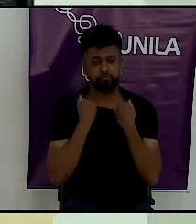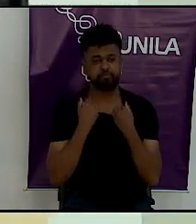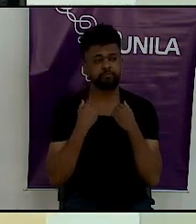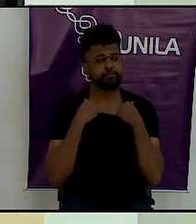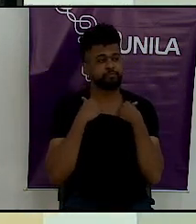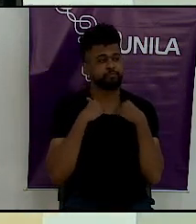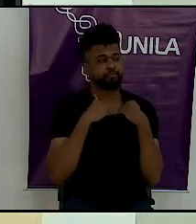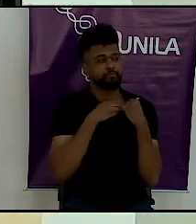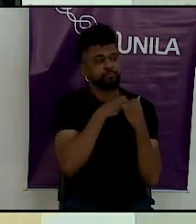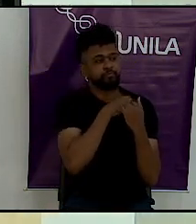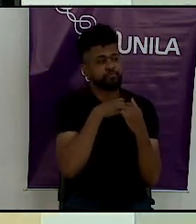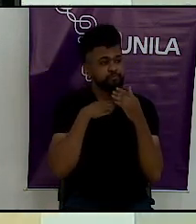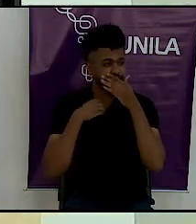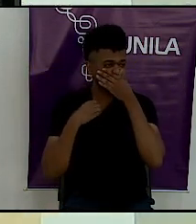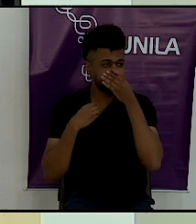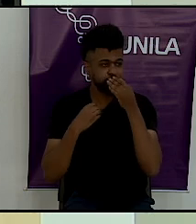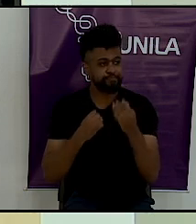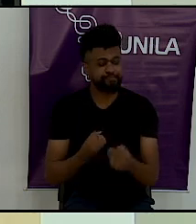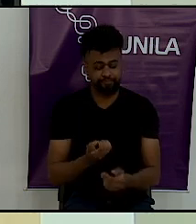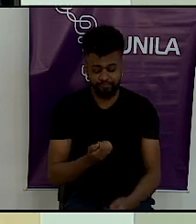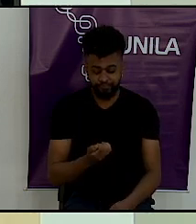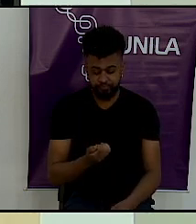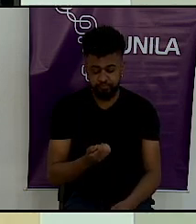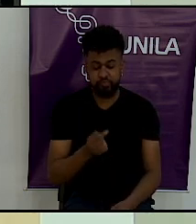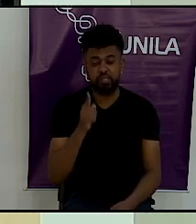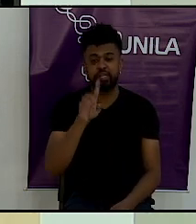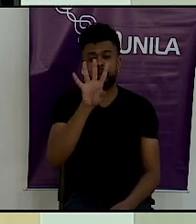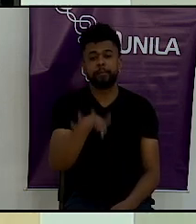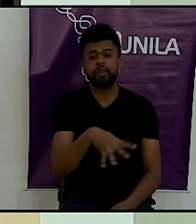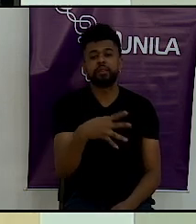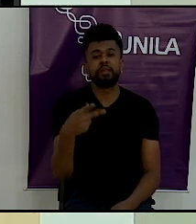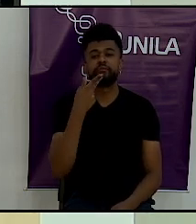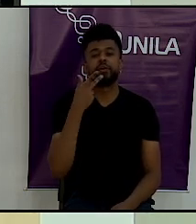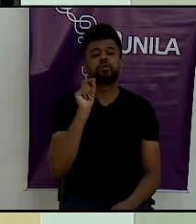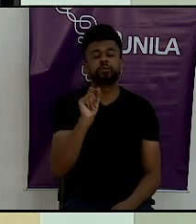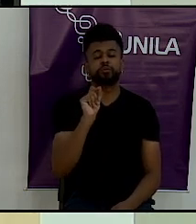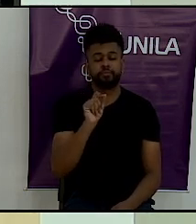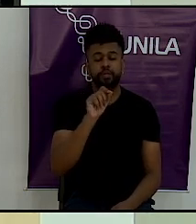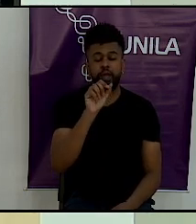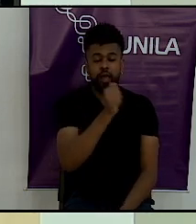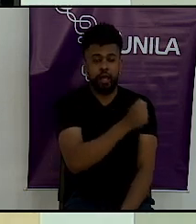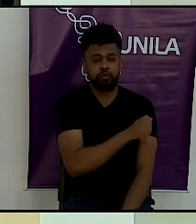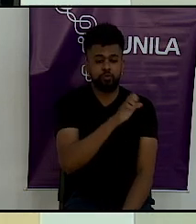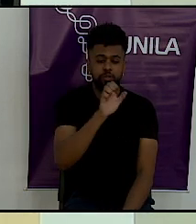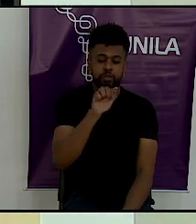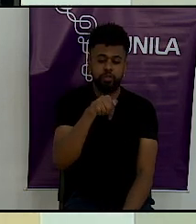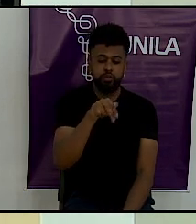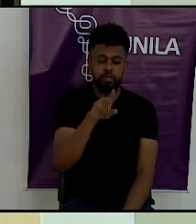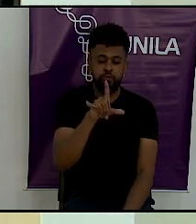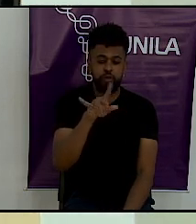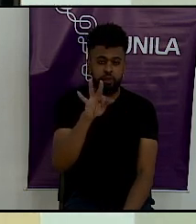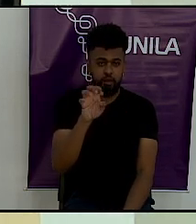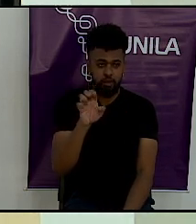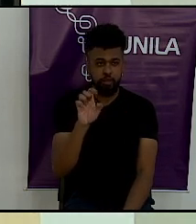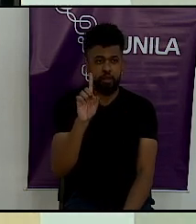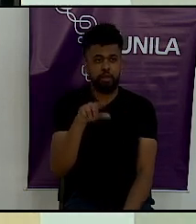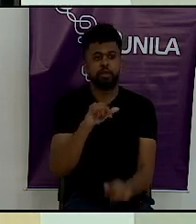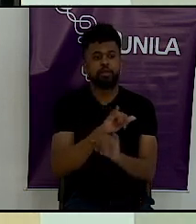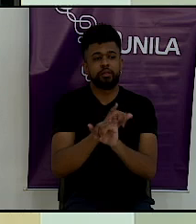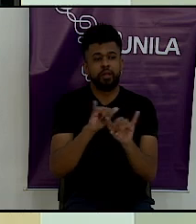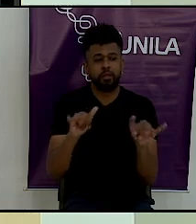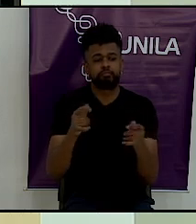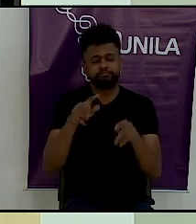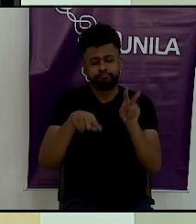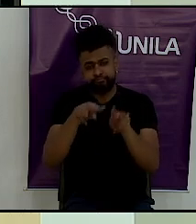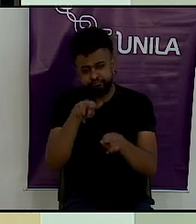diz, né, nessa planilha aí, o que se considera nesse aluno equivalente. Então, quais são os dados que são